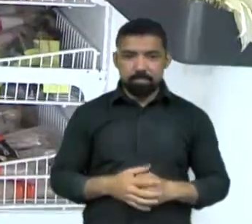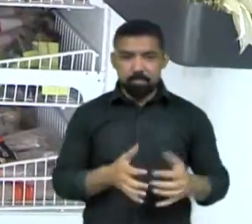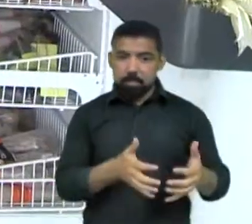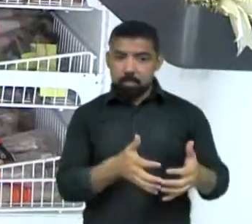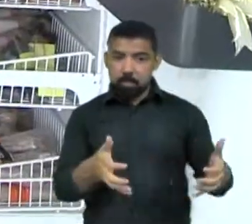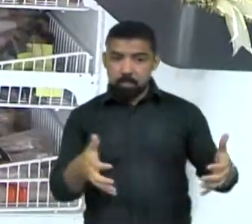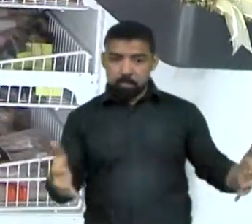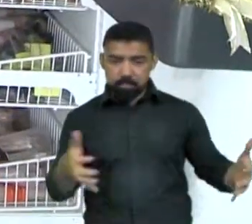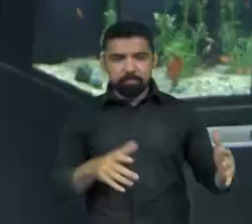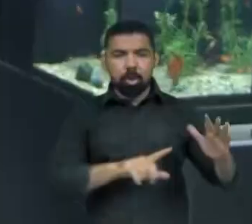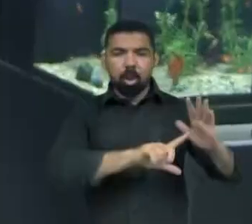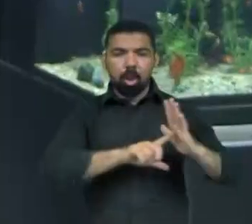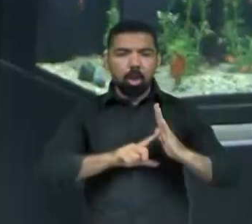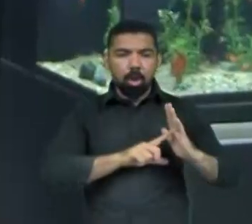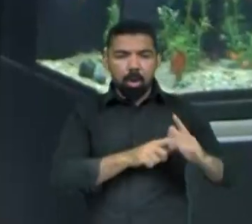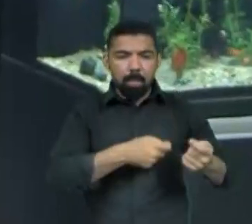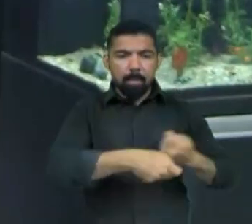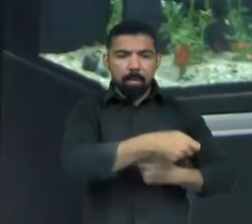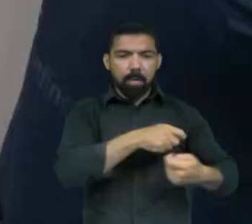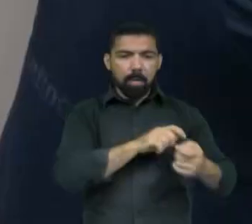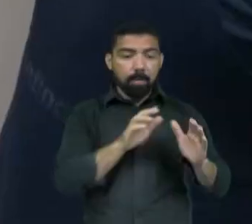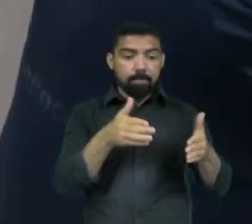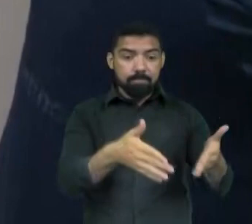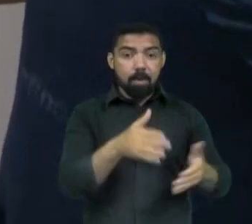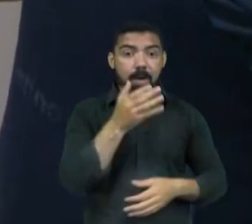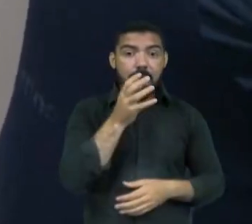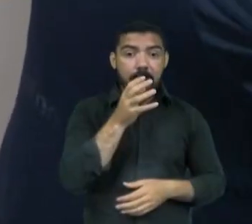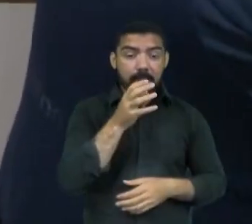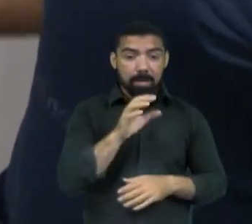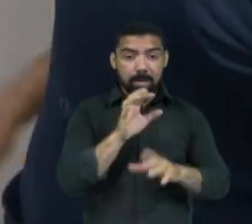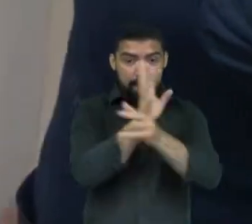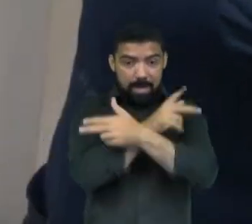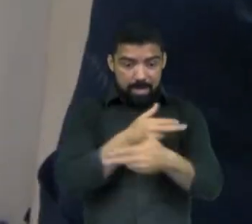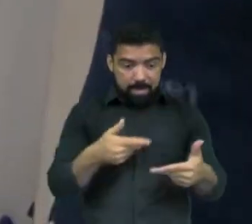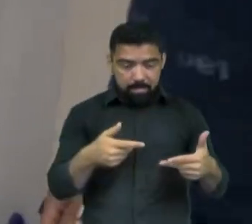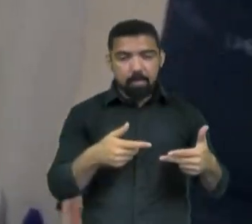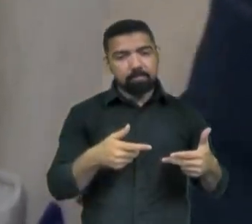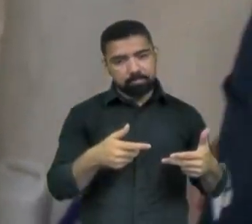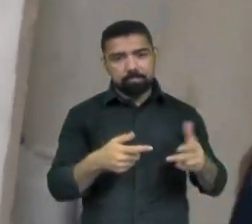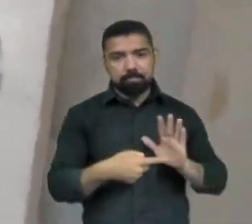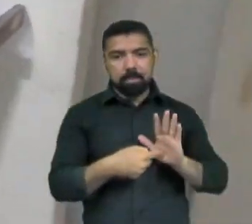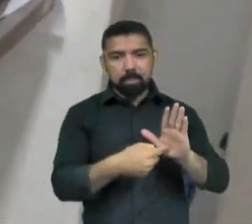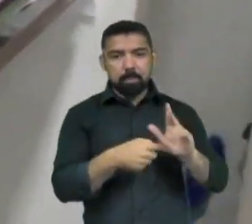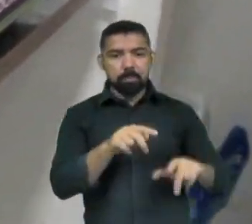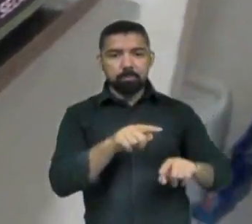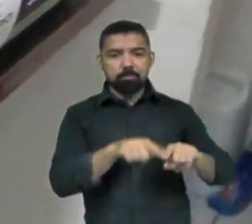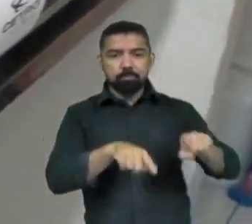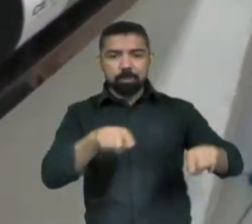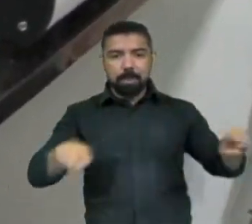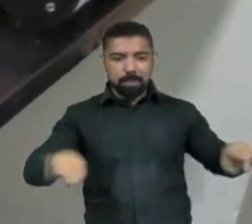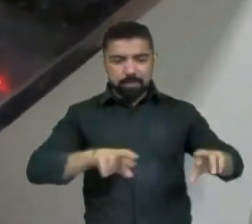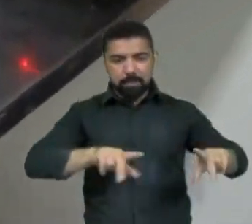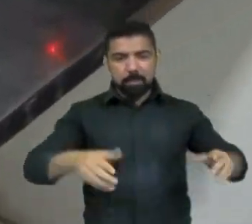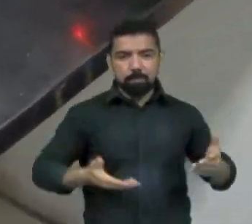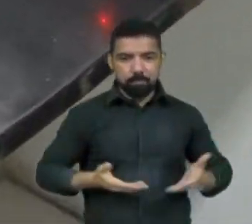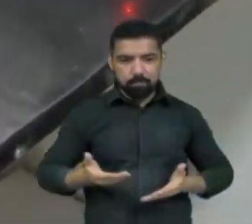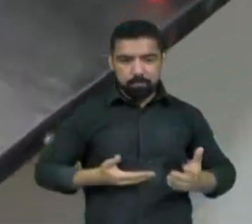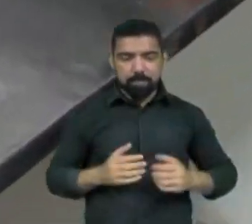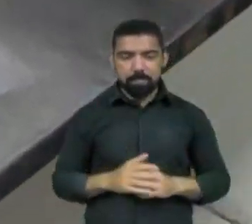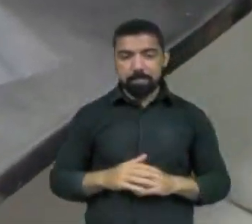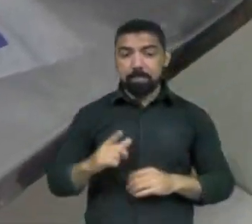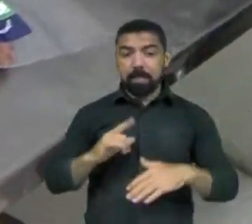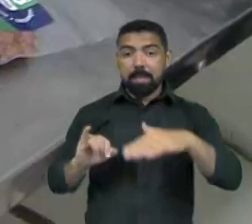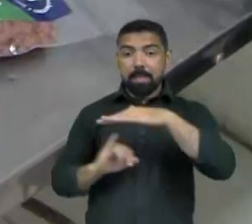mercado pet no Ceará demonstra crescimento em variedades de serviço. Em pesquisa realizada pelo Instituto Pet